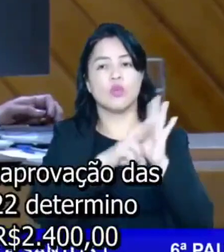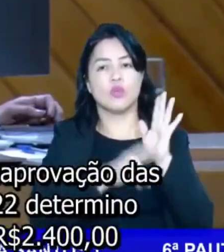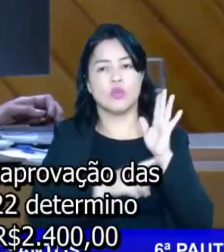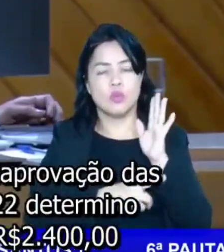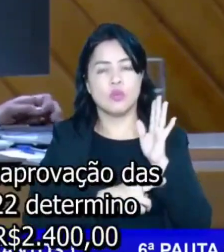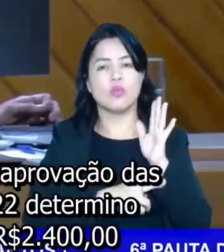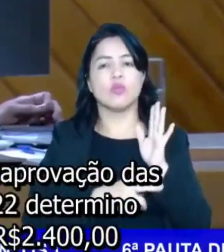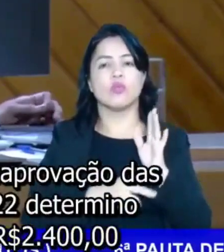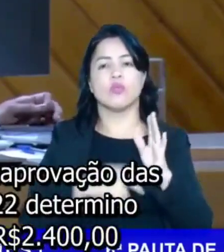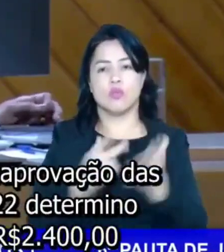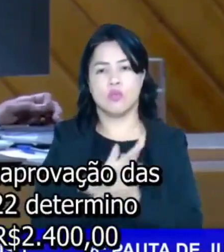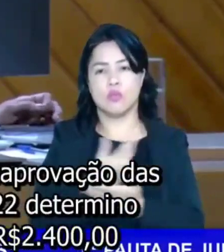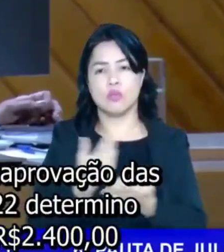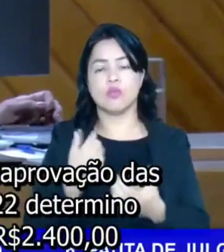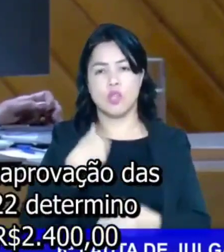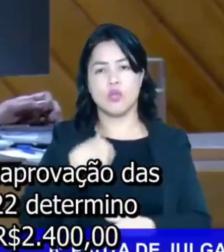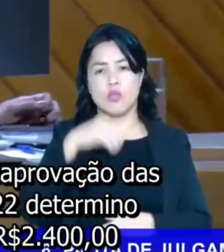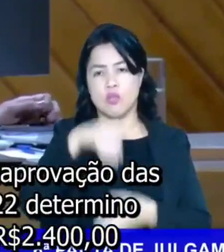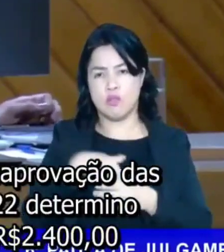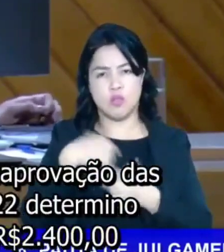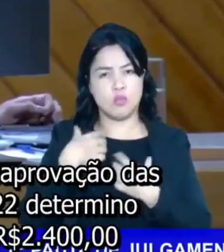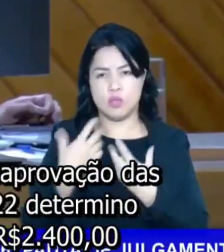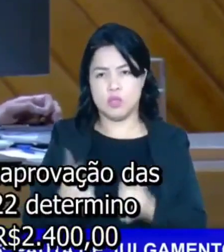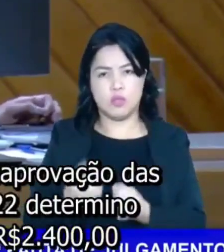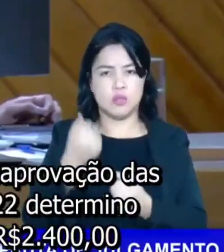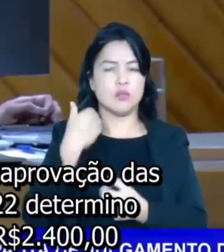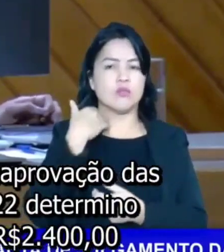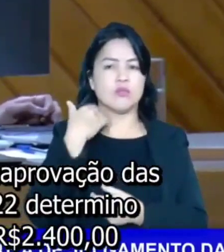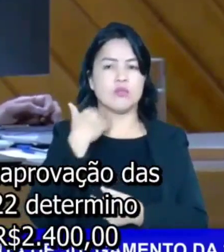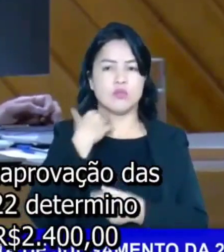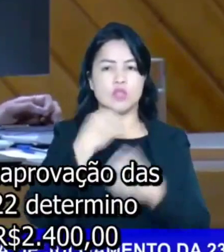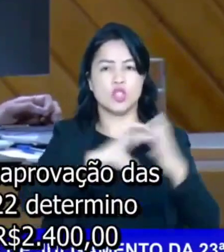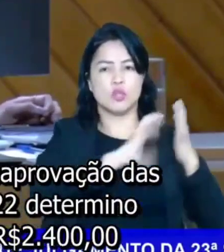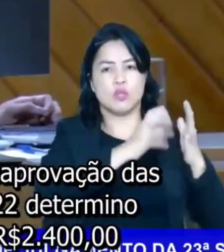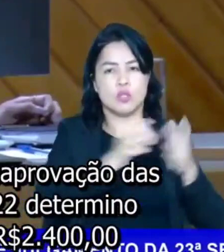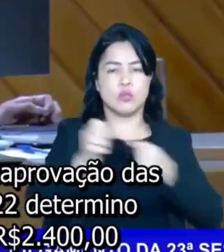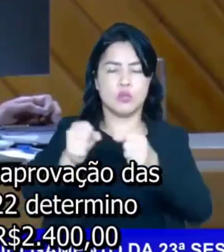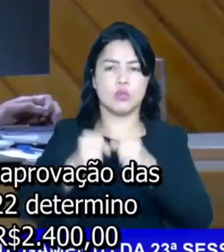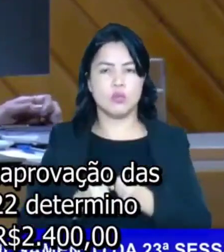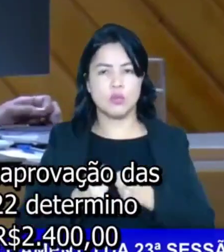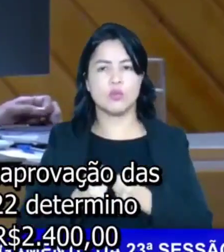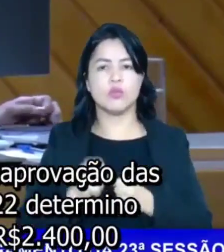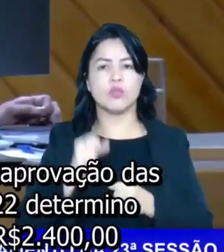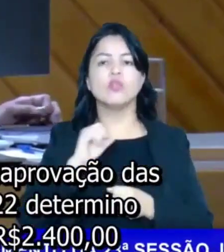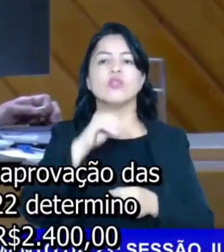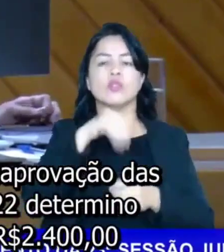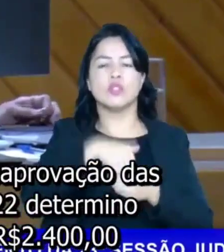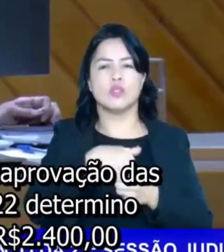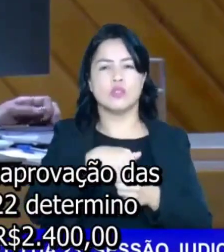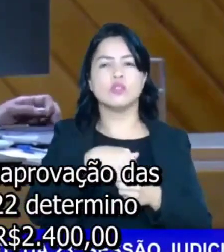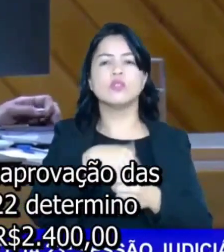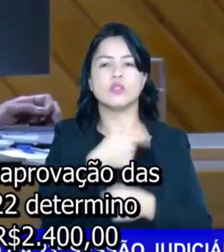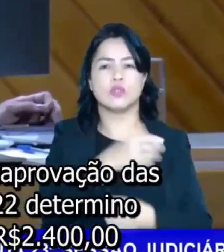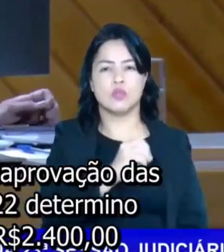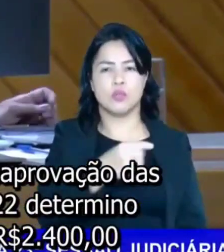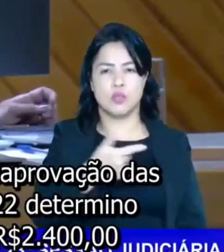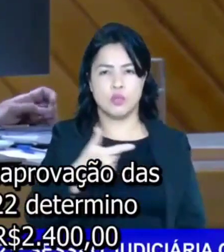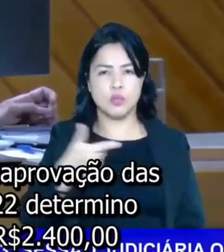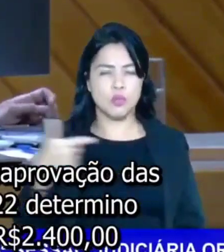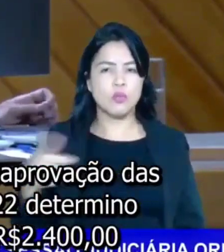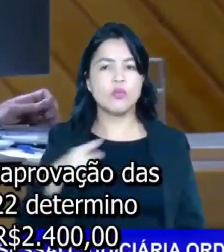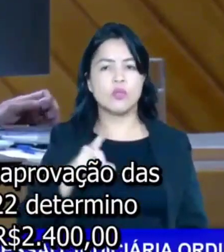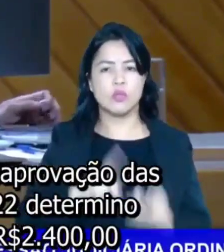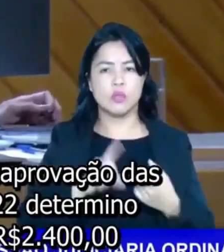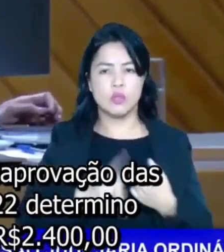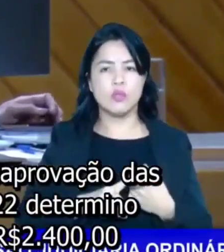diante de tudo que foi exposto aqui, eu voto pela desaprovação das contas do partido Podemos relativas às eleições de 2022. Determino